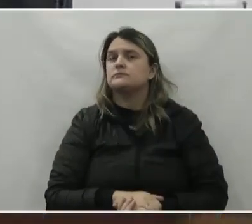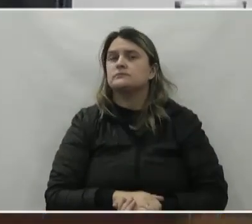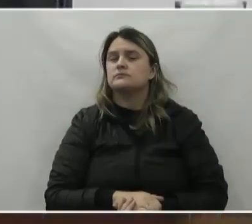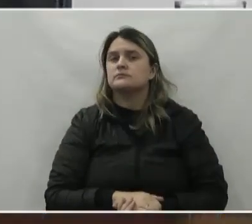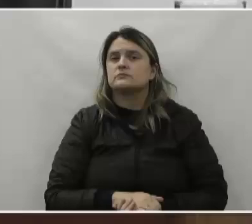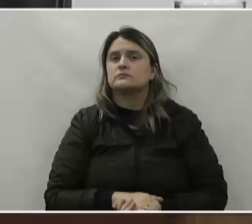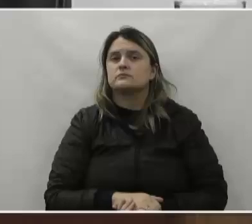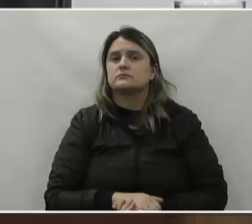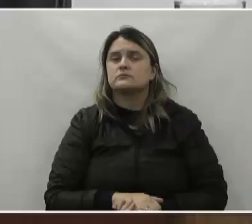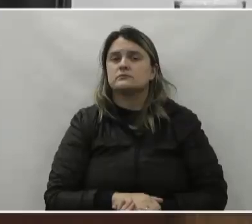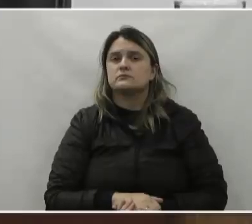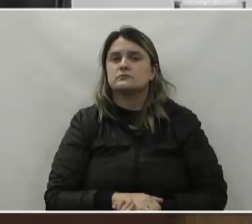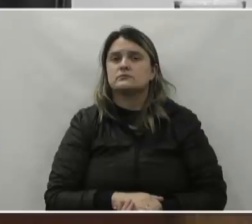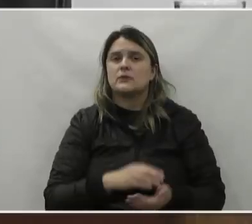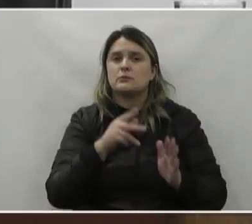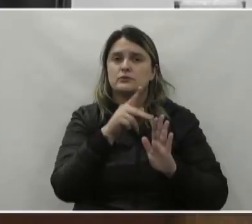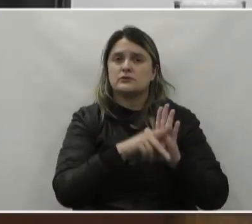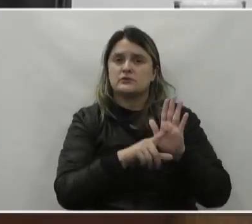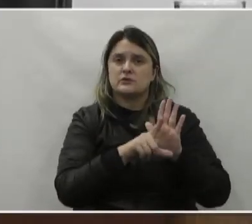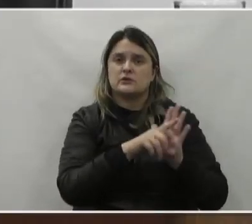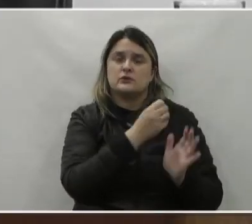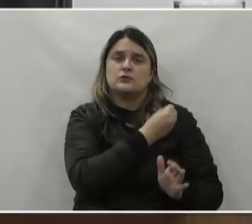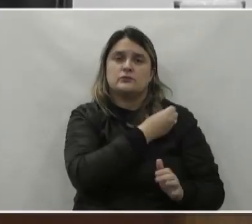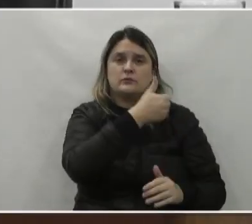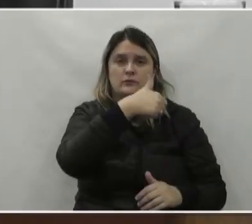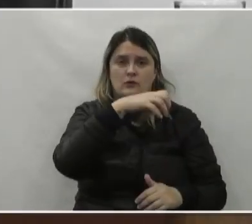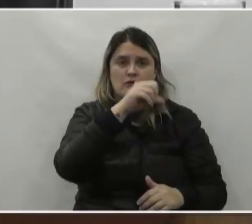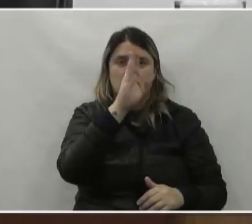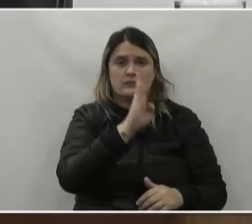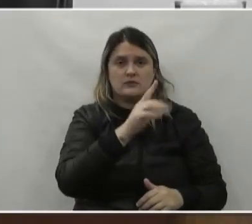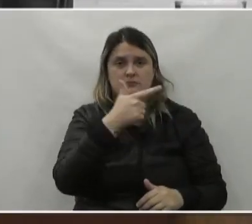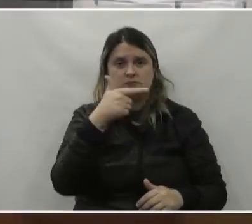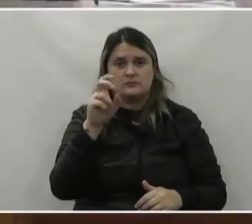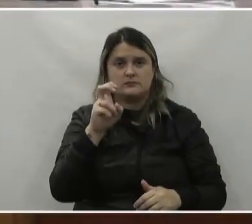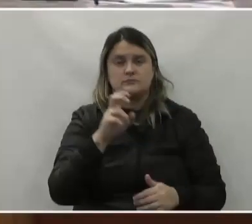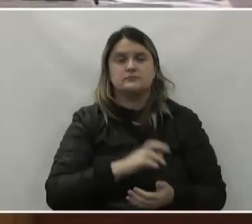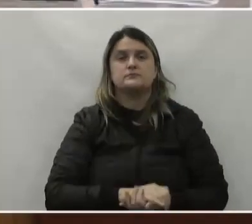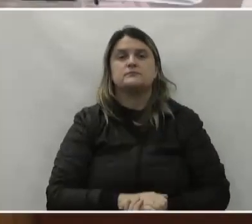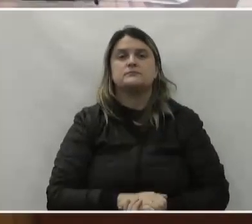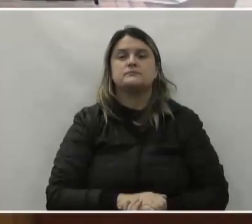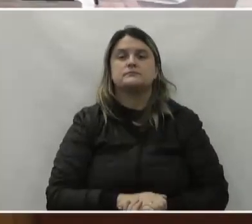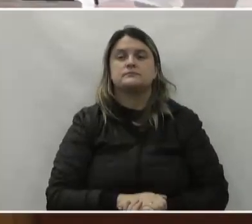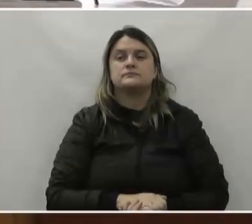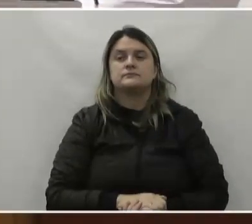Aprovado em votação única do projeto de lei ordinária número 19/2025.